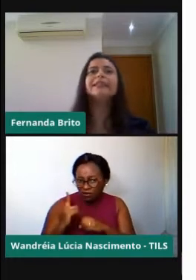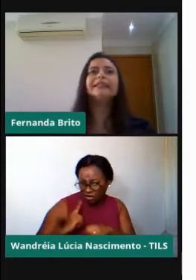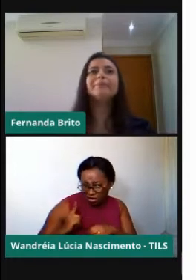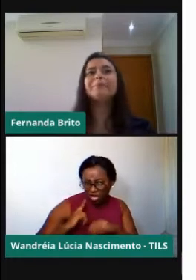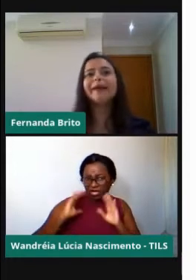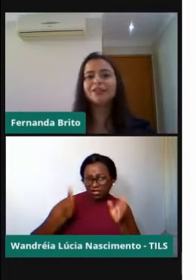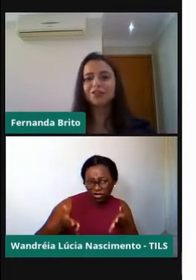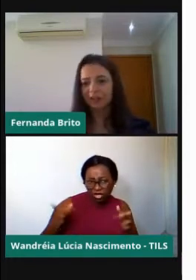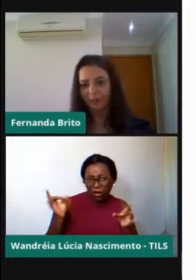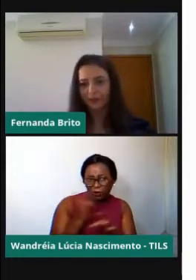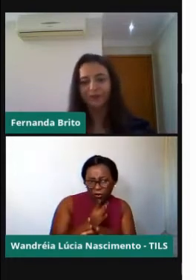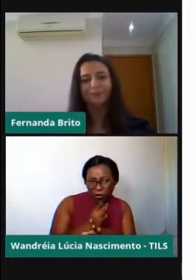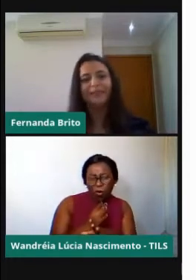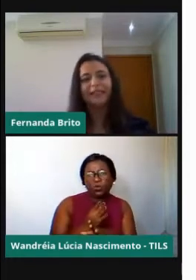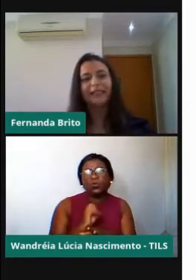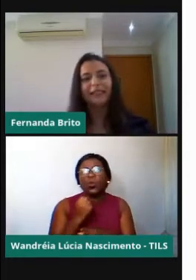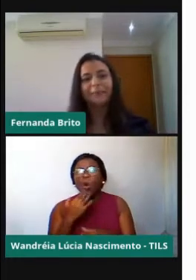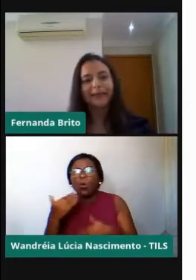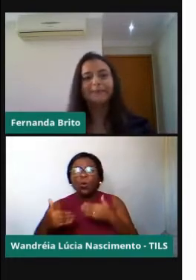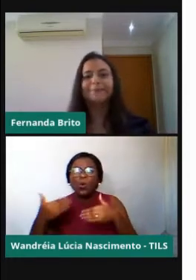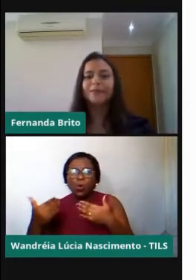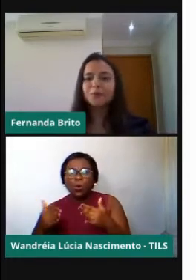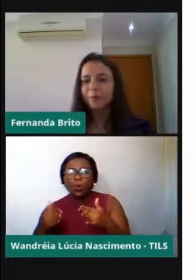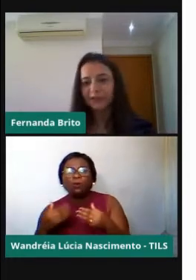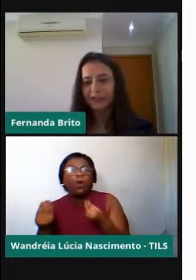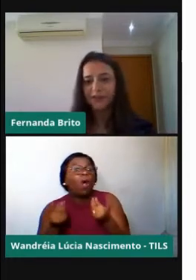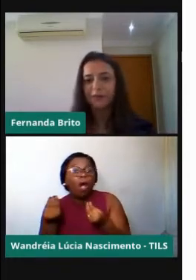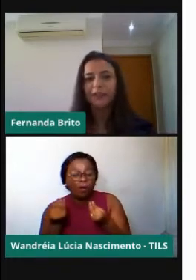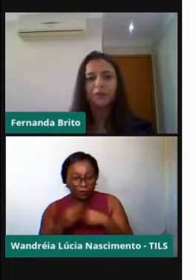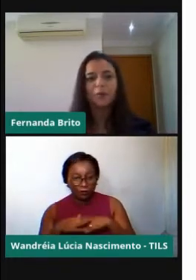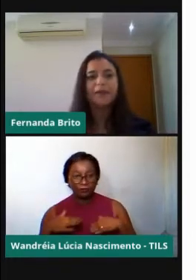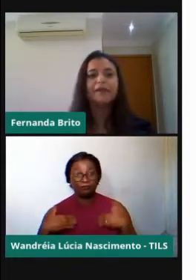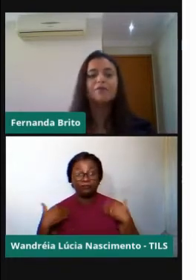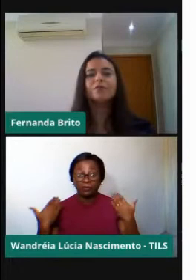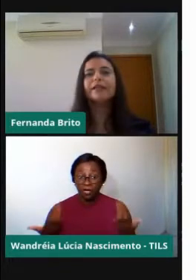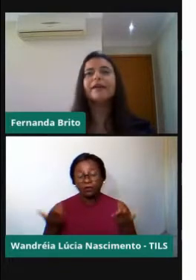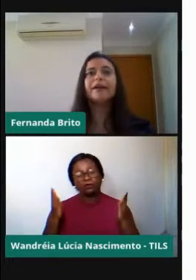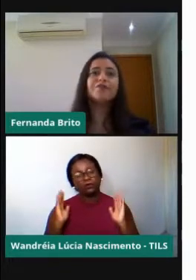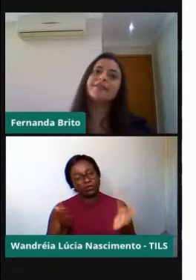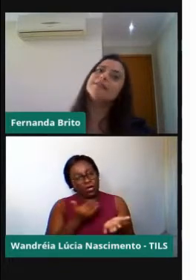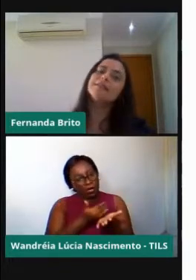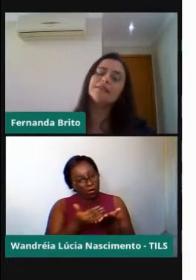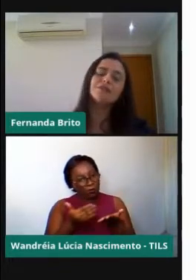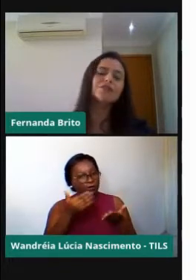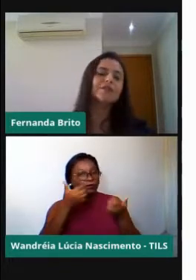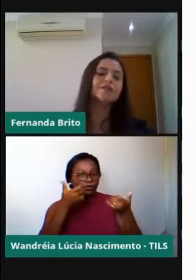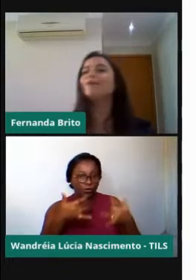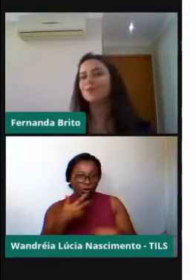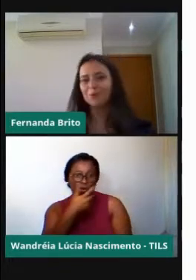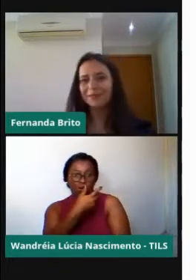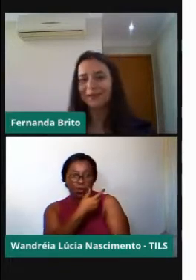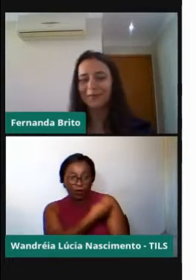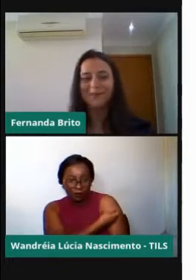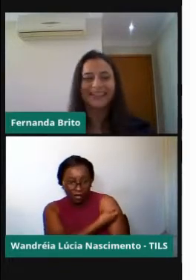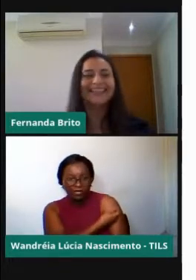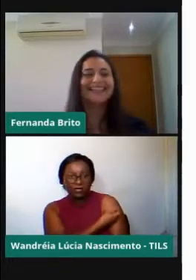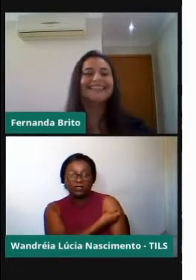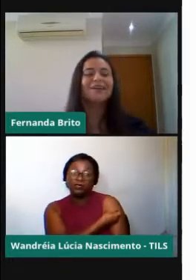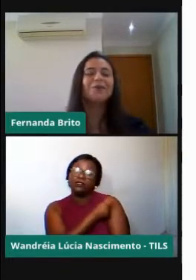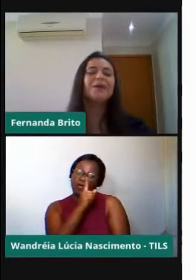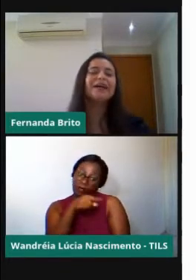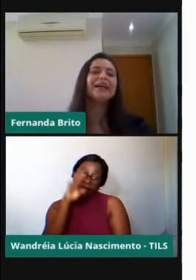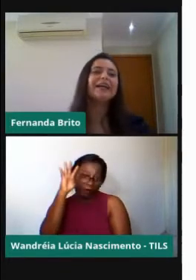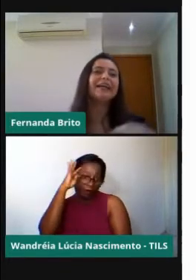né? Em que pé estamos? Bem, então, como a gente falou lá no começo, né, as vacinas são a solução,